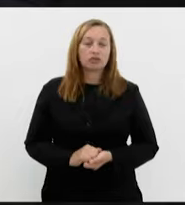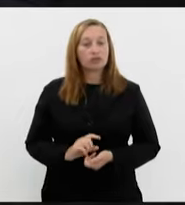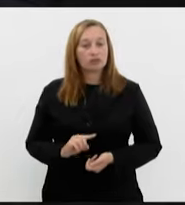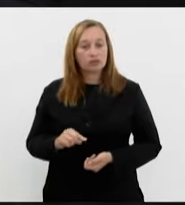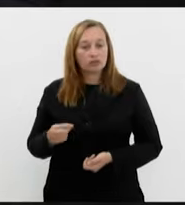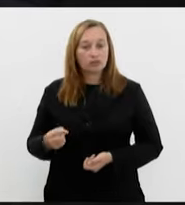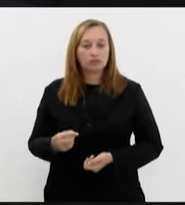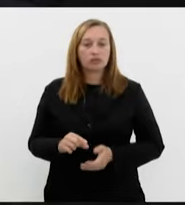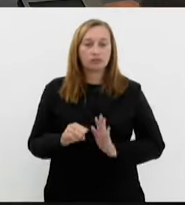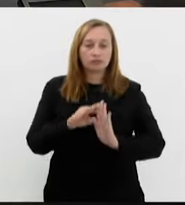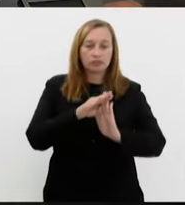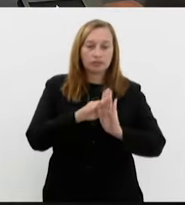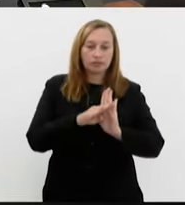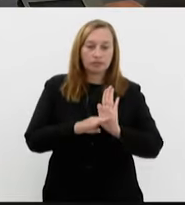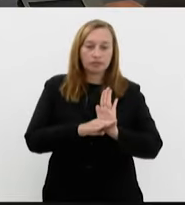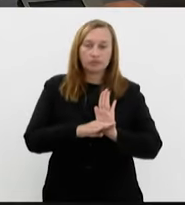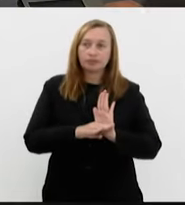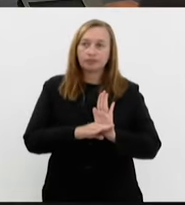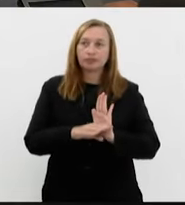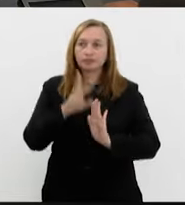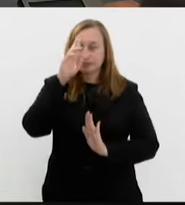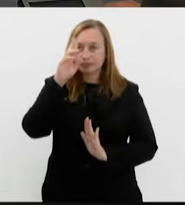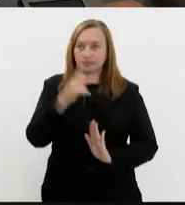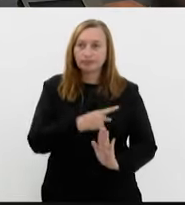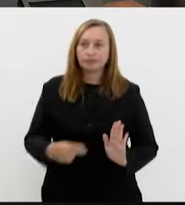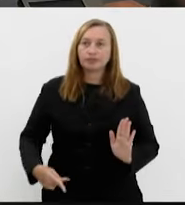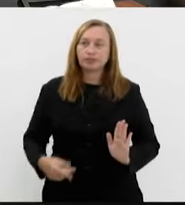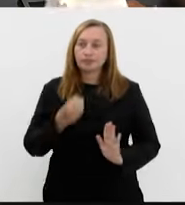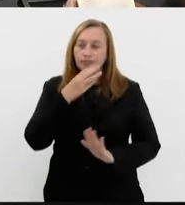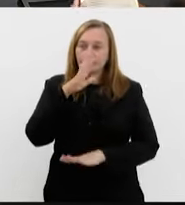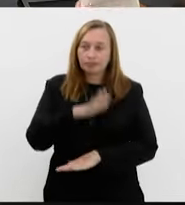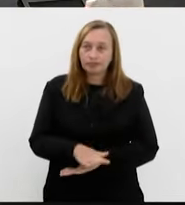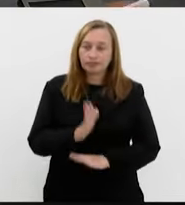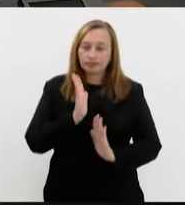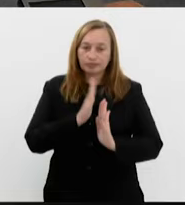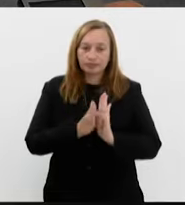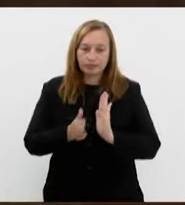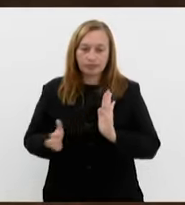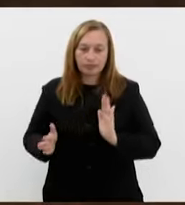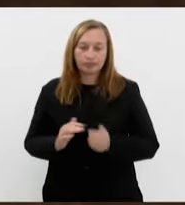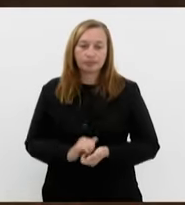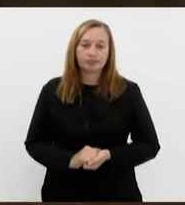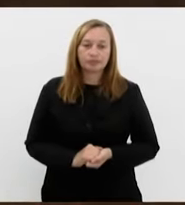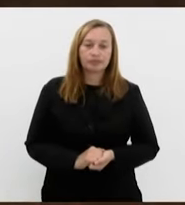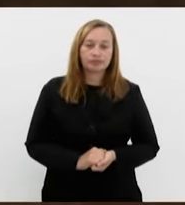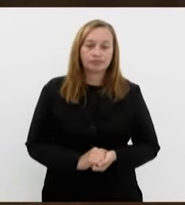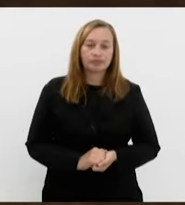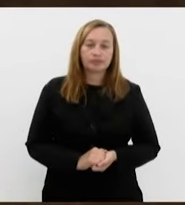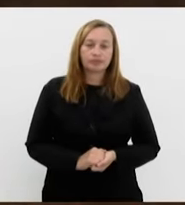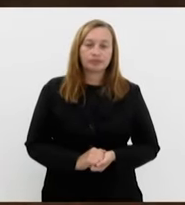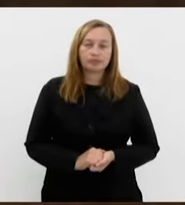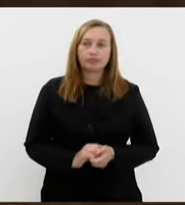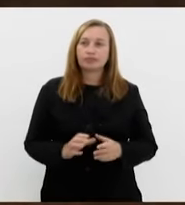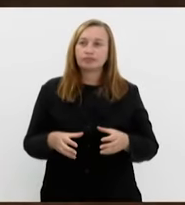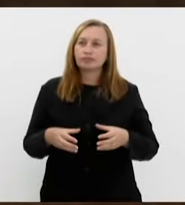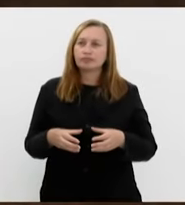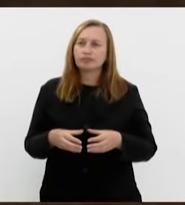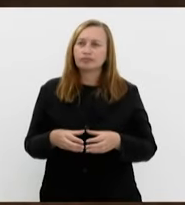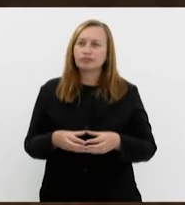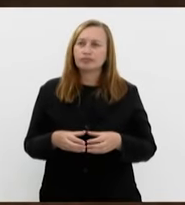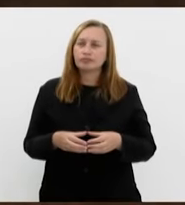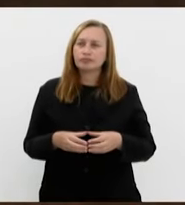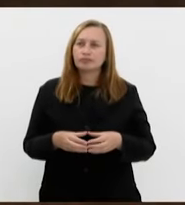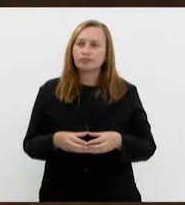Próximo. Pode Senhor presidente, boa vontade, tarde. Deputado. Pela ordem, por gentileza. Por favor. Senhor presidente, estamos aqui com a equipe